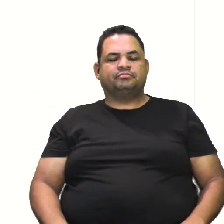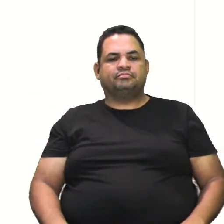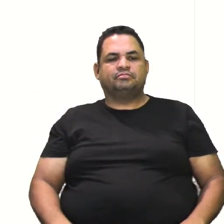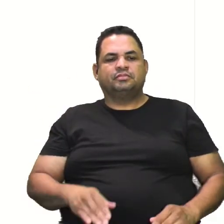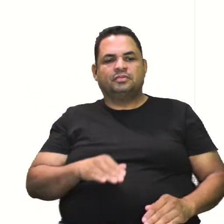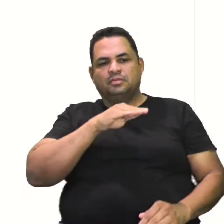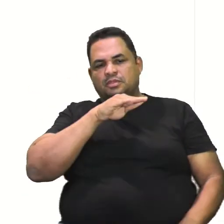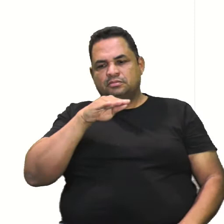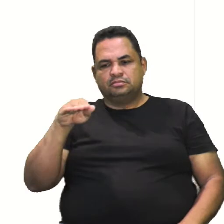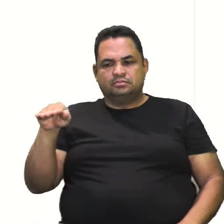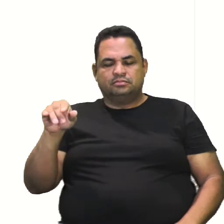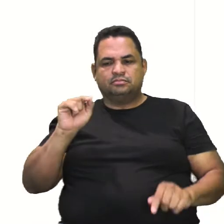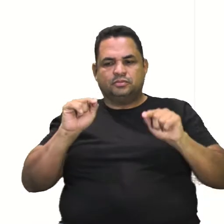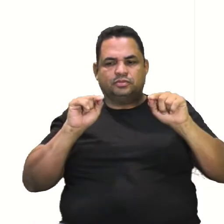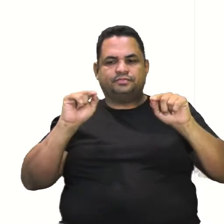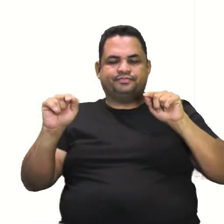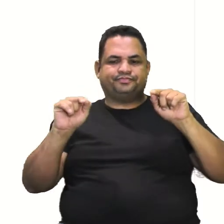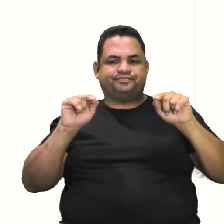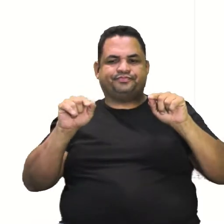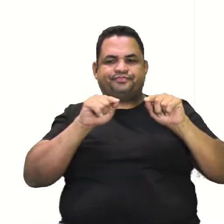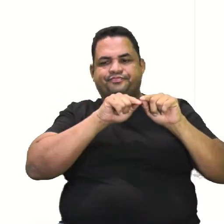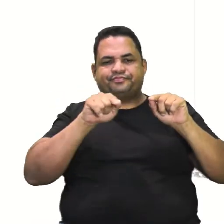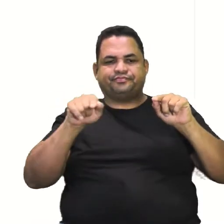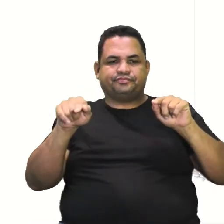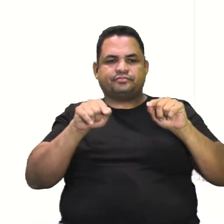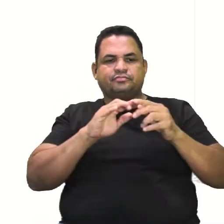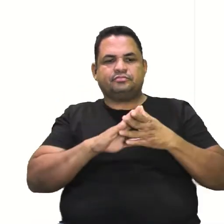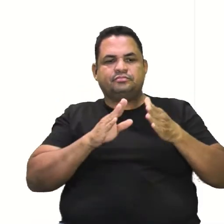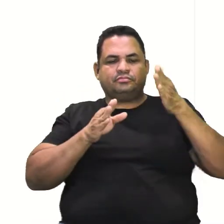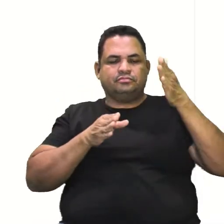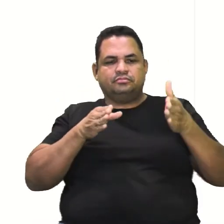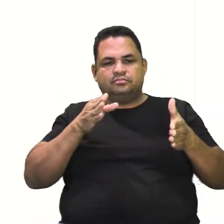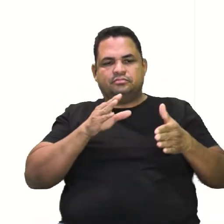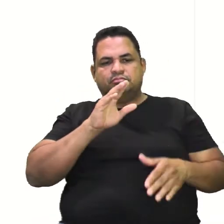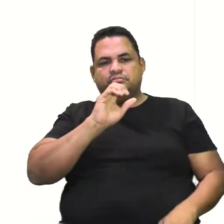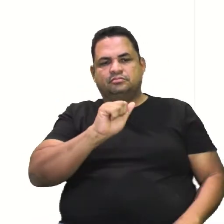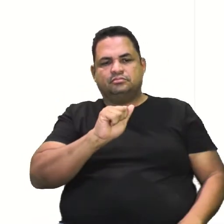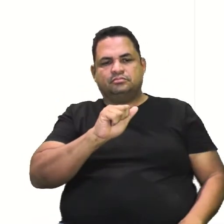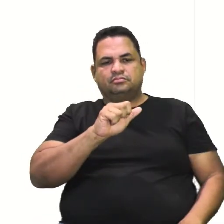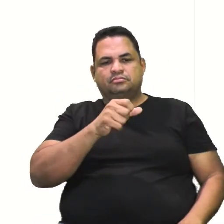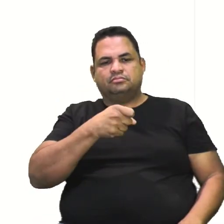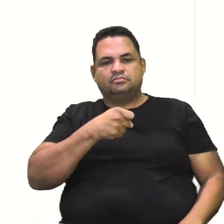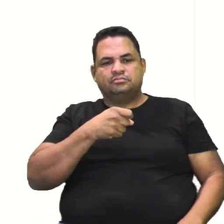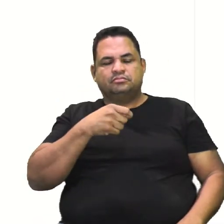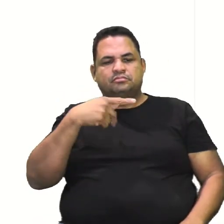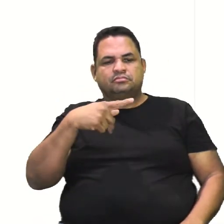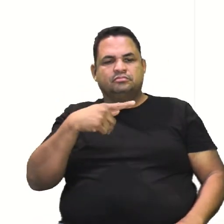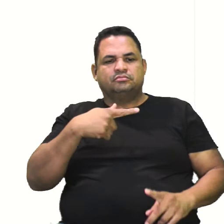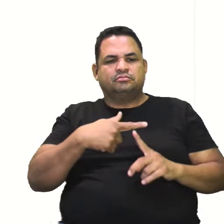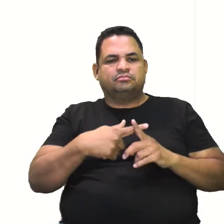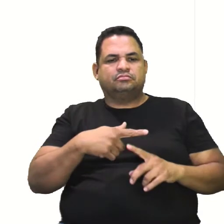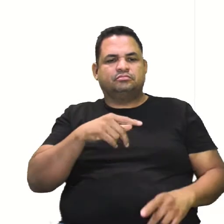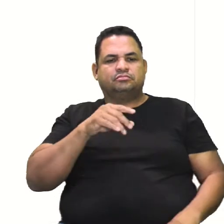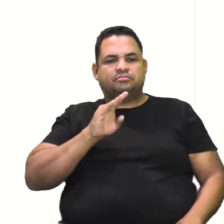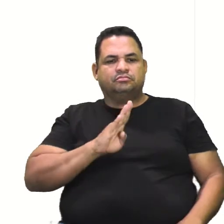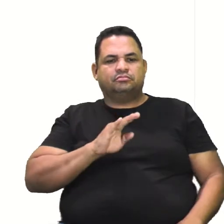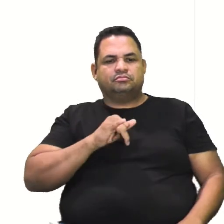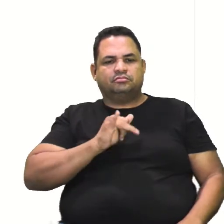e uma reta? Isso. Então aquela que é o módulo de AXP